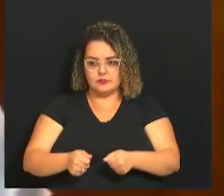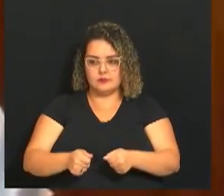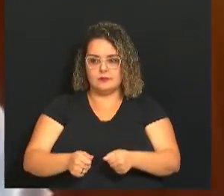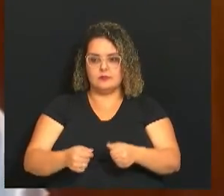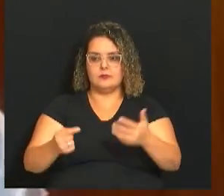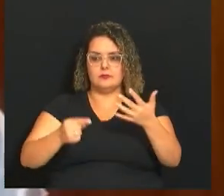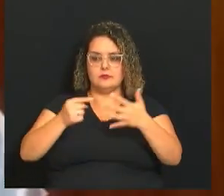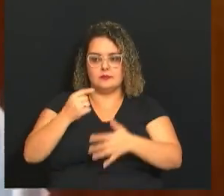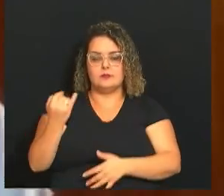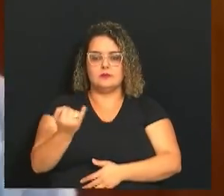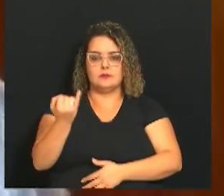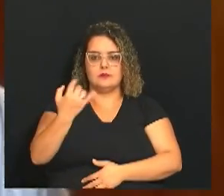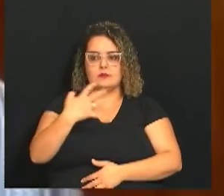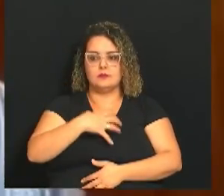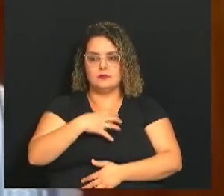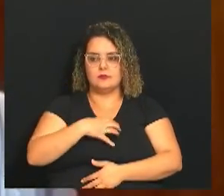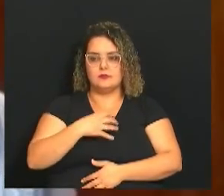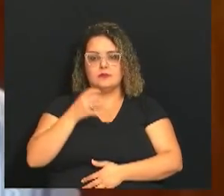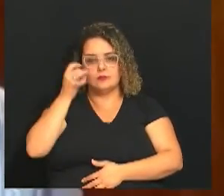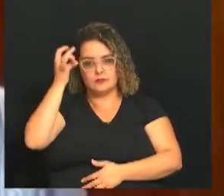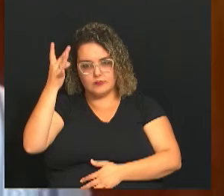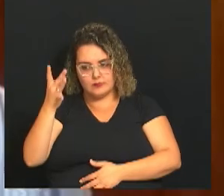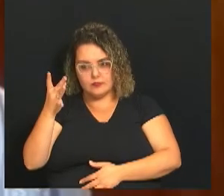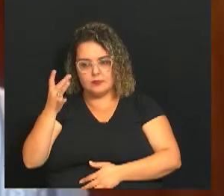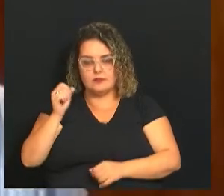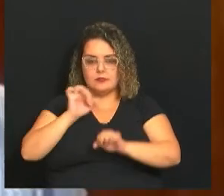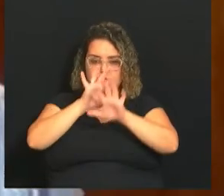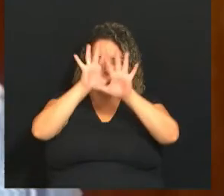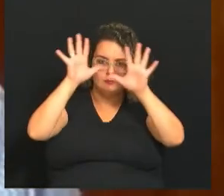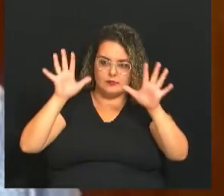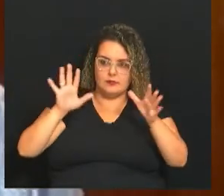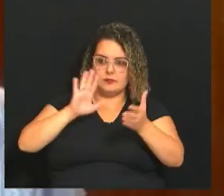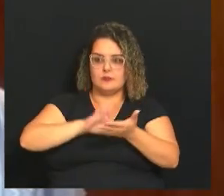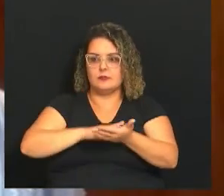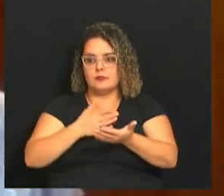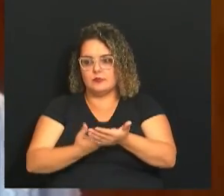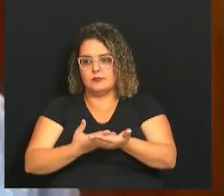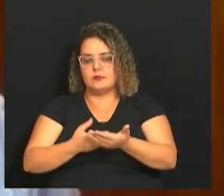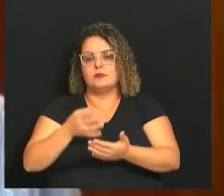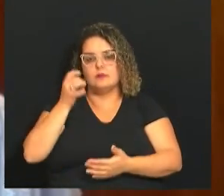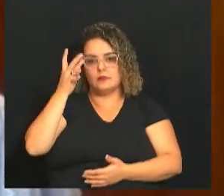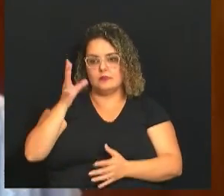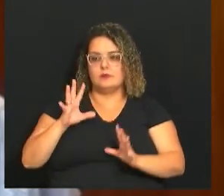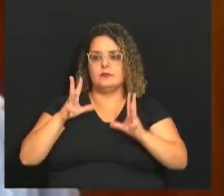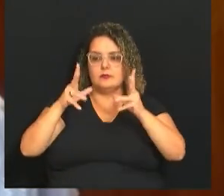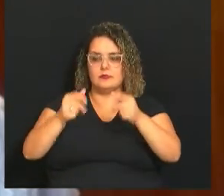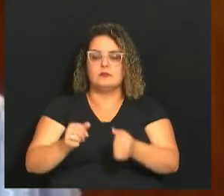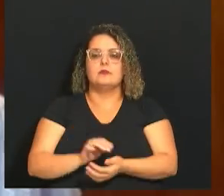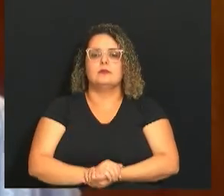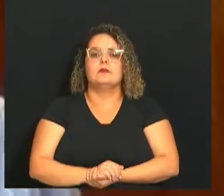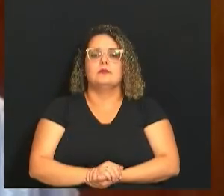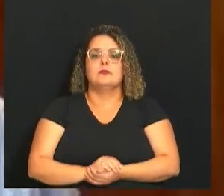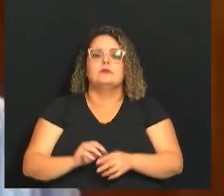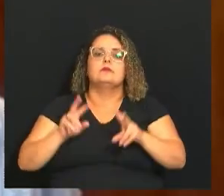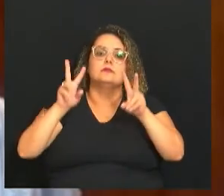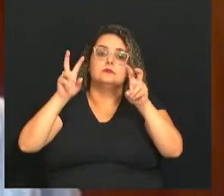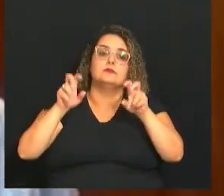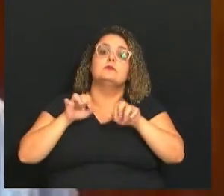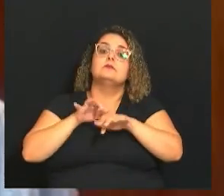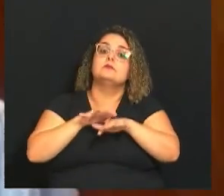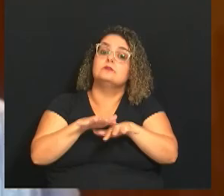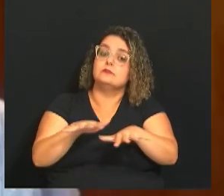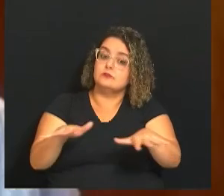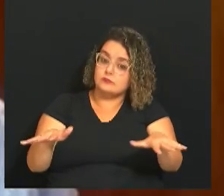relevantes de uma forma que fosse fácil de interpretar e fácil de ouvir para todos, mas realmente é um tema muito amplo, um